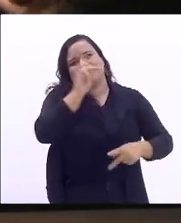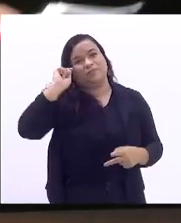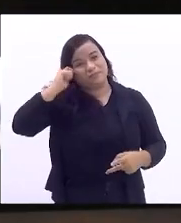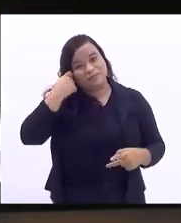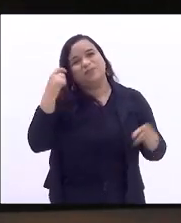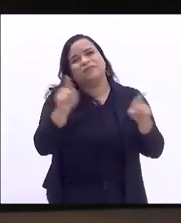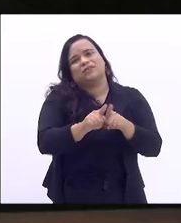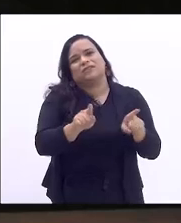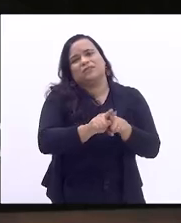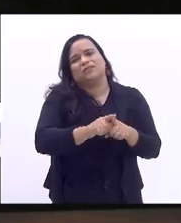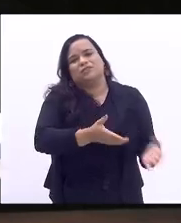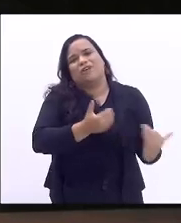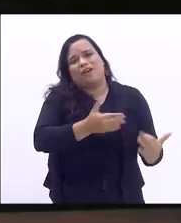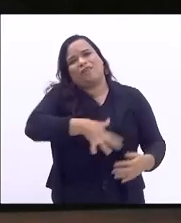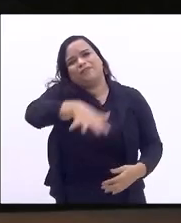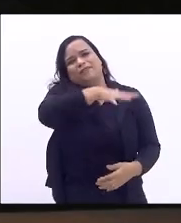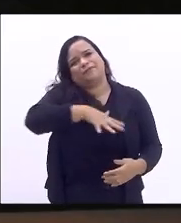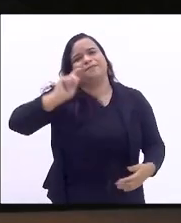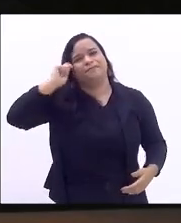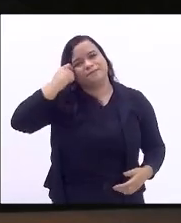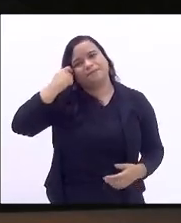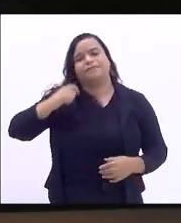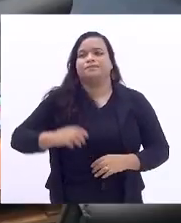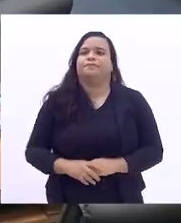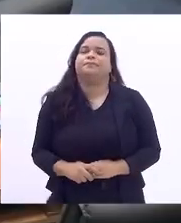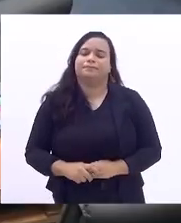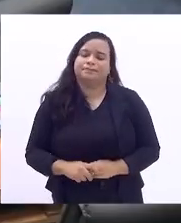negras e sobretudo a juventude pretas